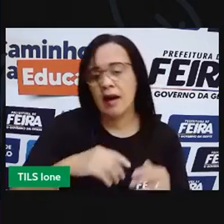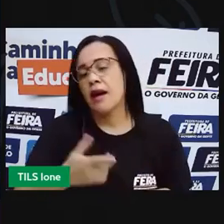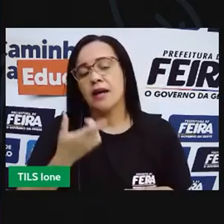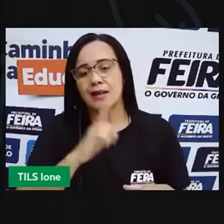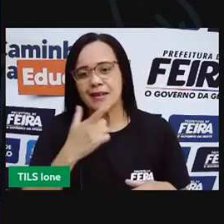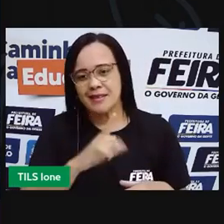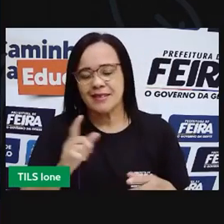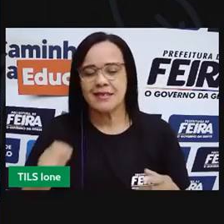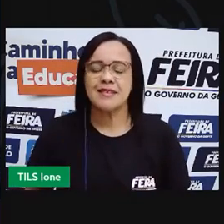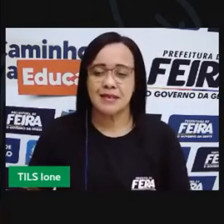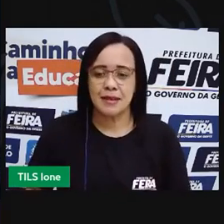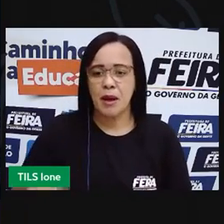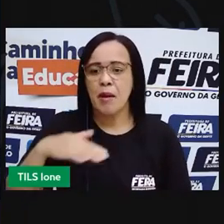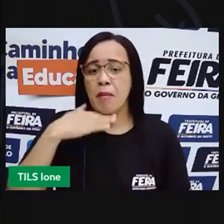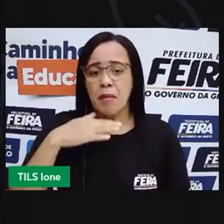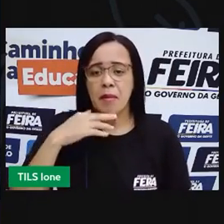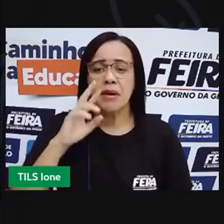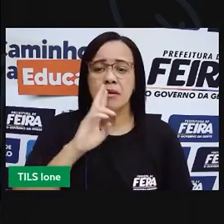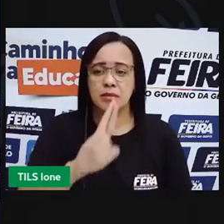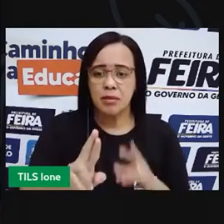40 responder